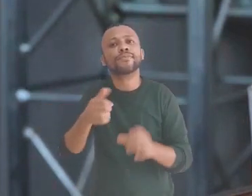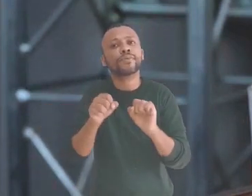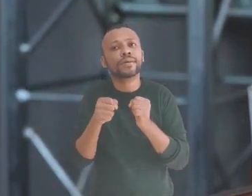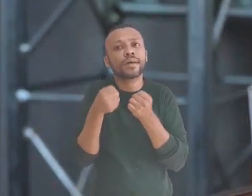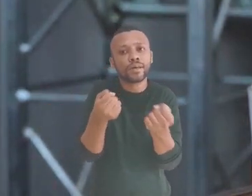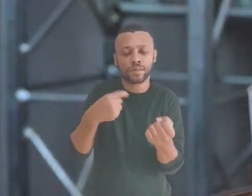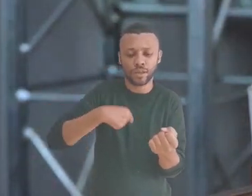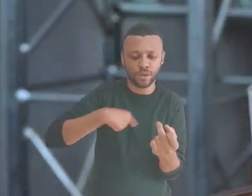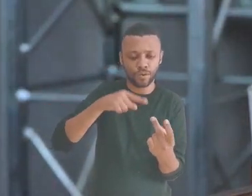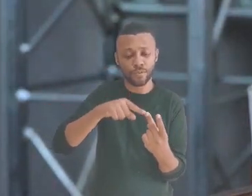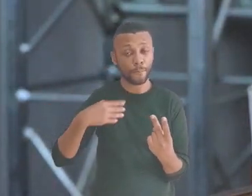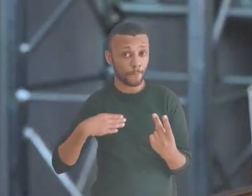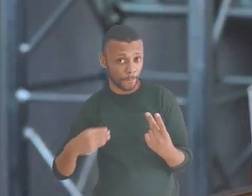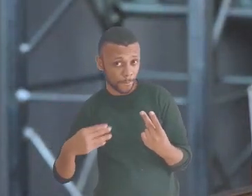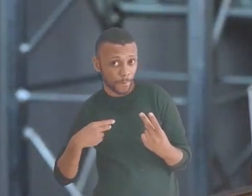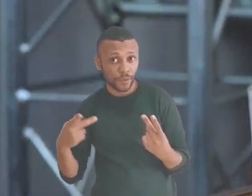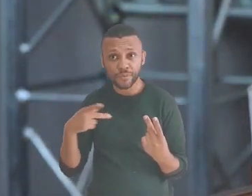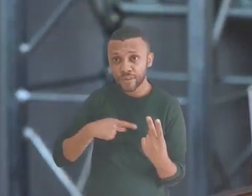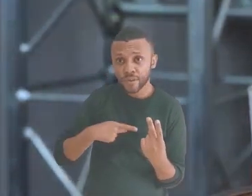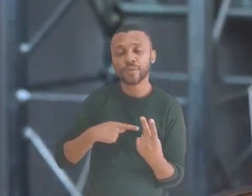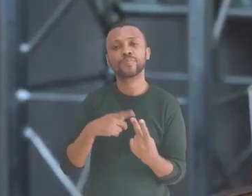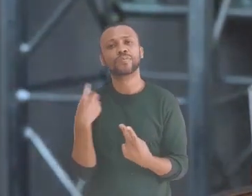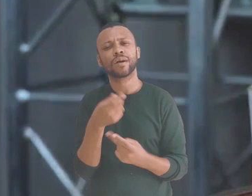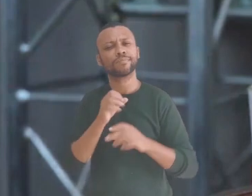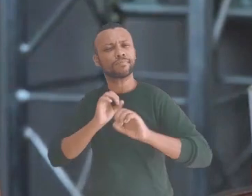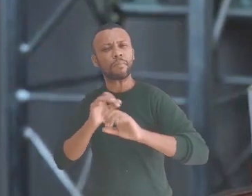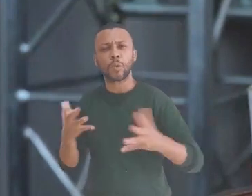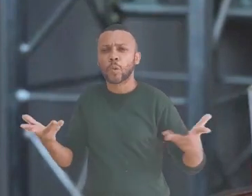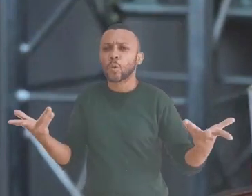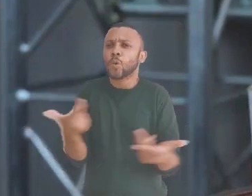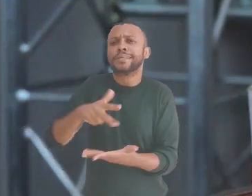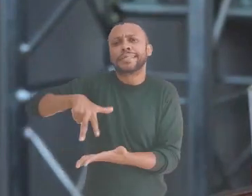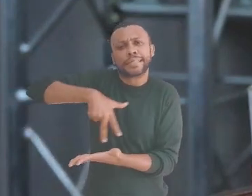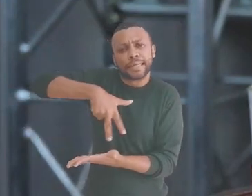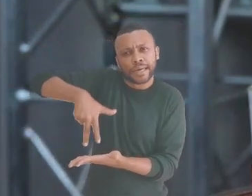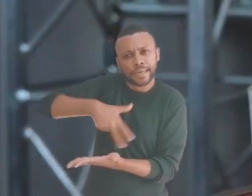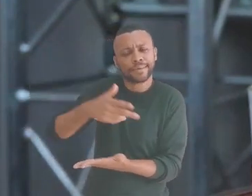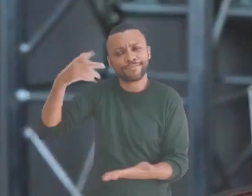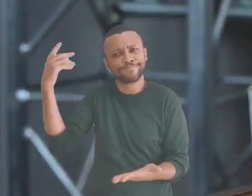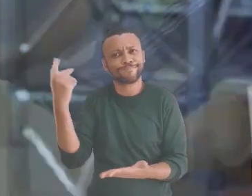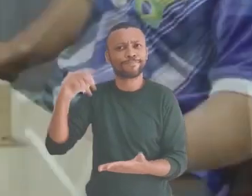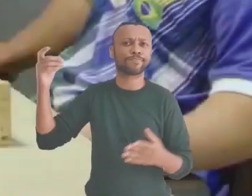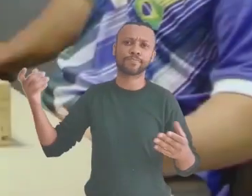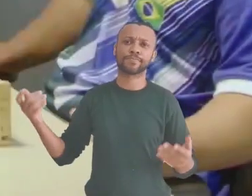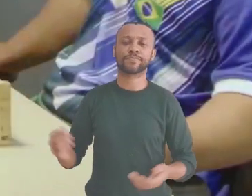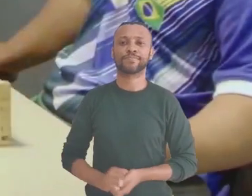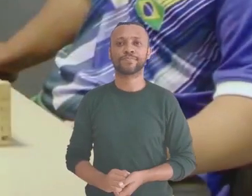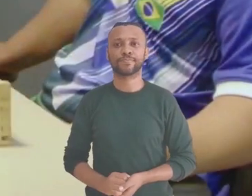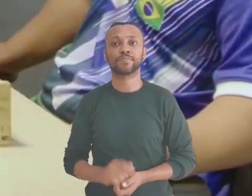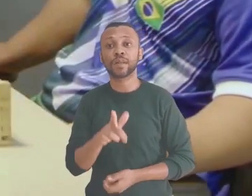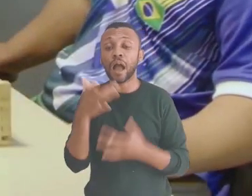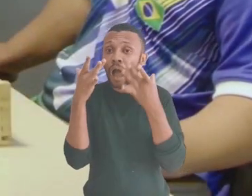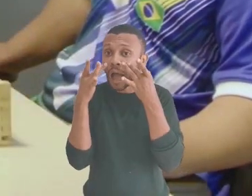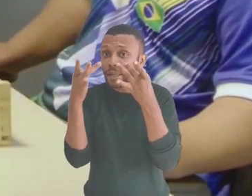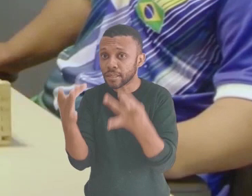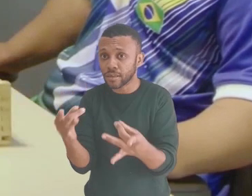meu filho, que dá aula de dança, você vai sair, ó. Carnaval tá logo ali. E, gente, preste atenção, tá? O filho